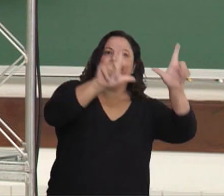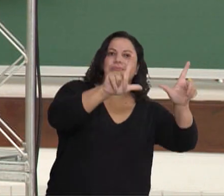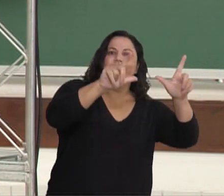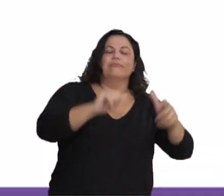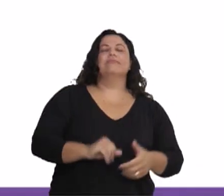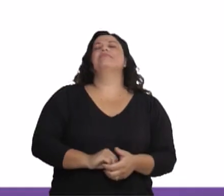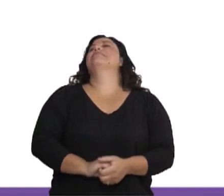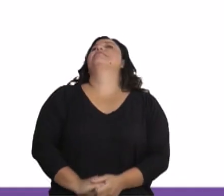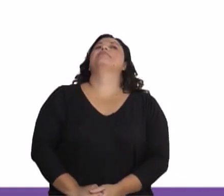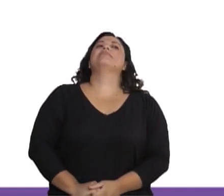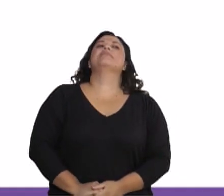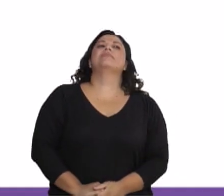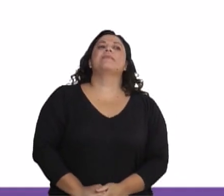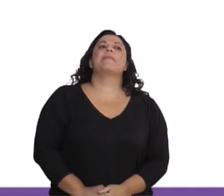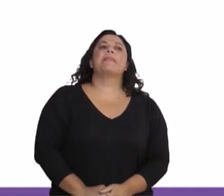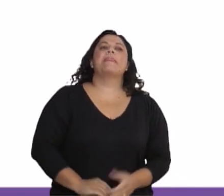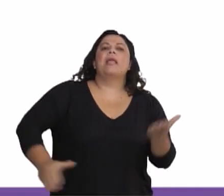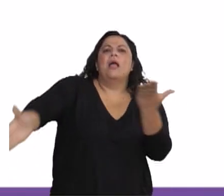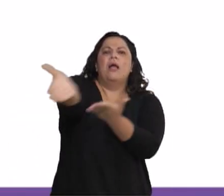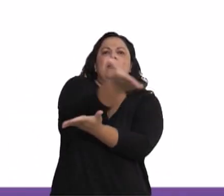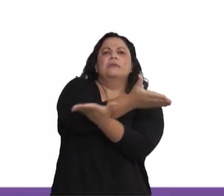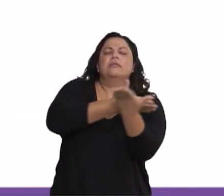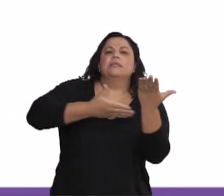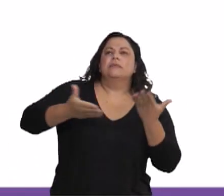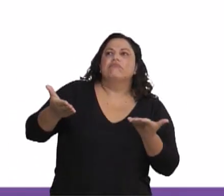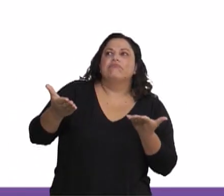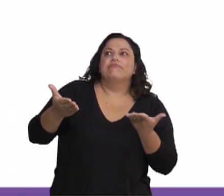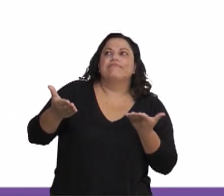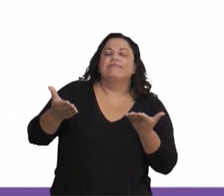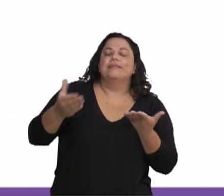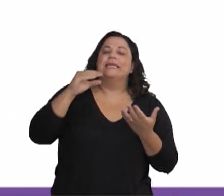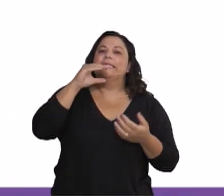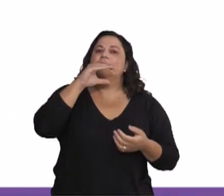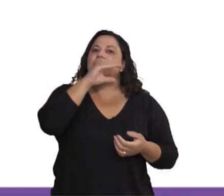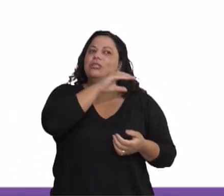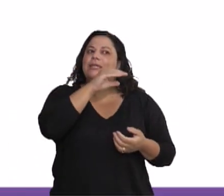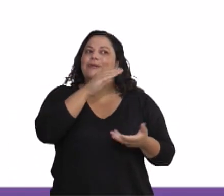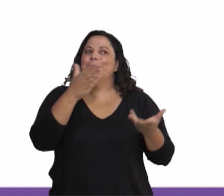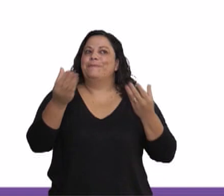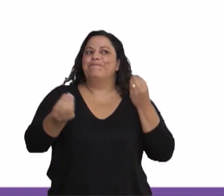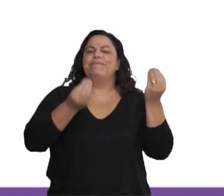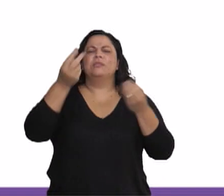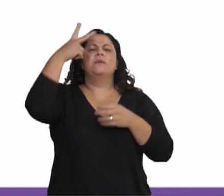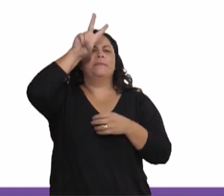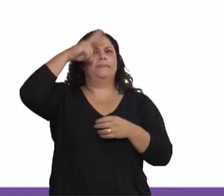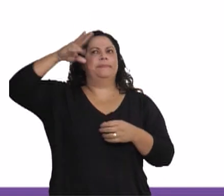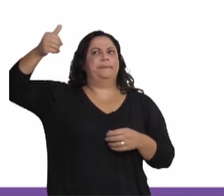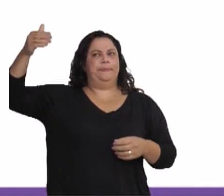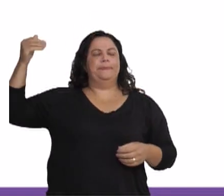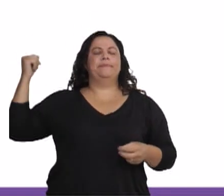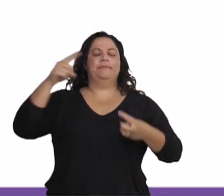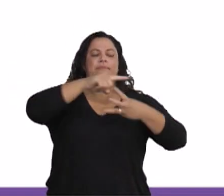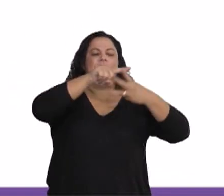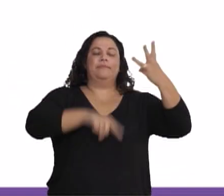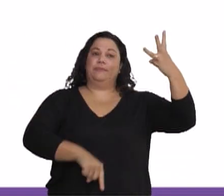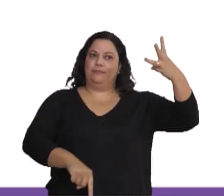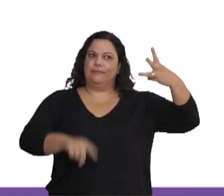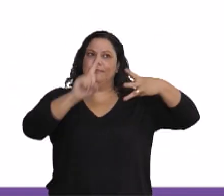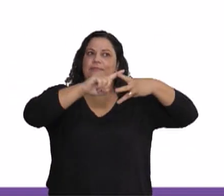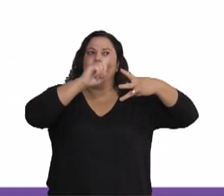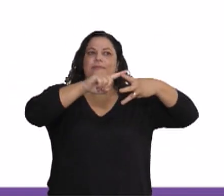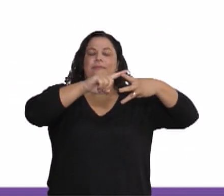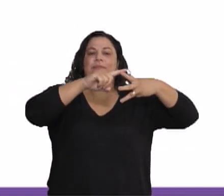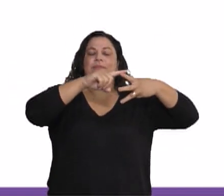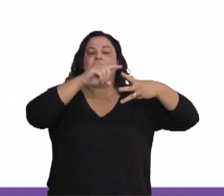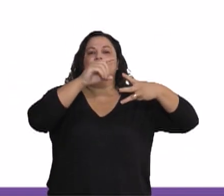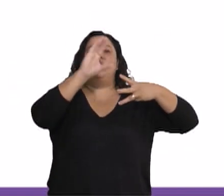Então ali, ó, a transferência de calor. Então, só para a gente relembrar conceitos de aulas anteriores, temos três, que é a condução,